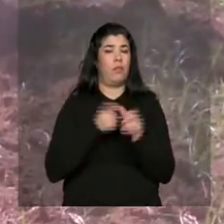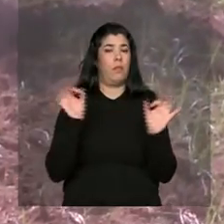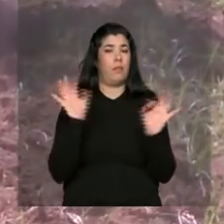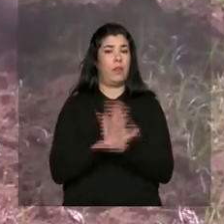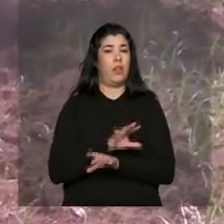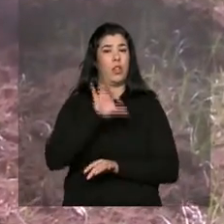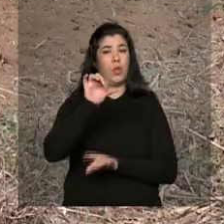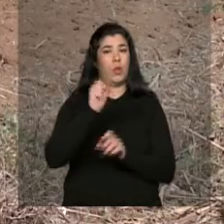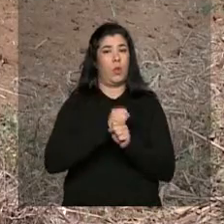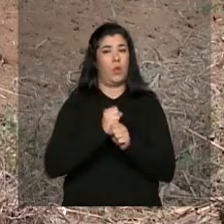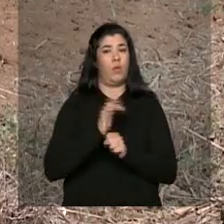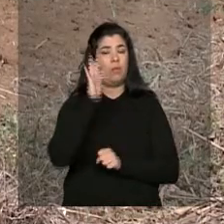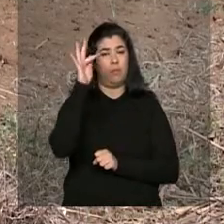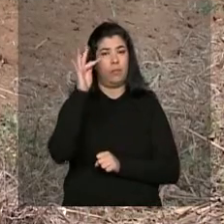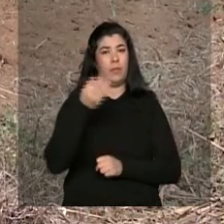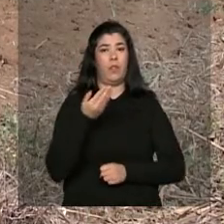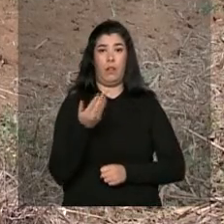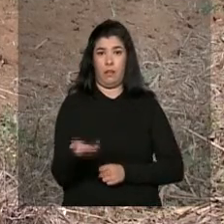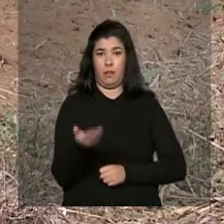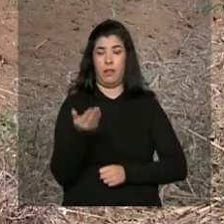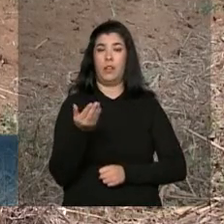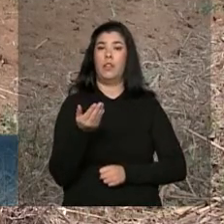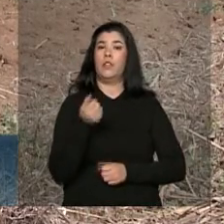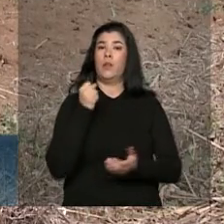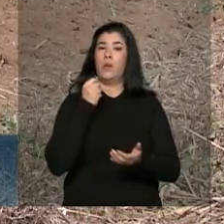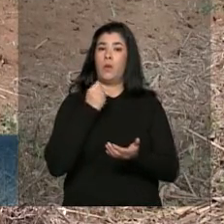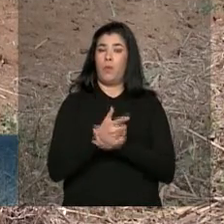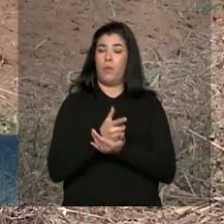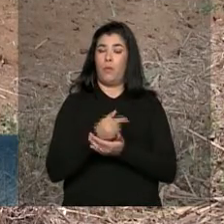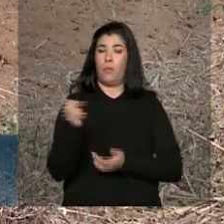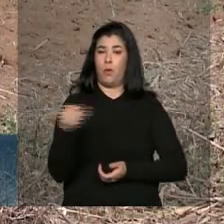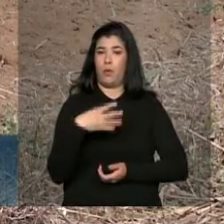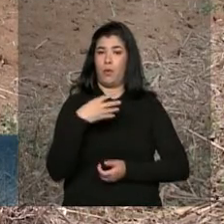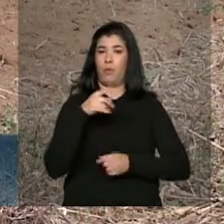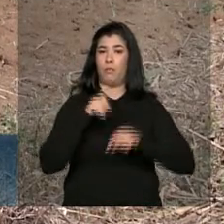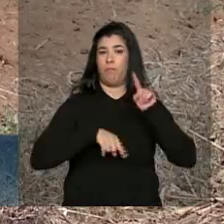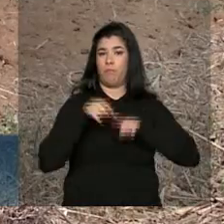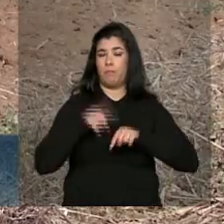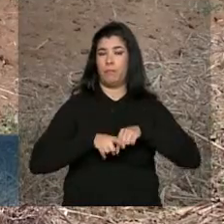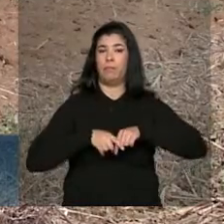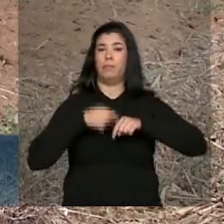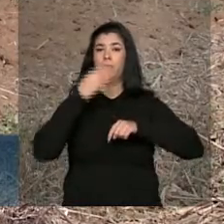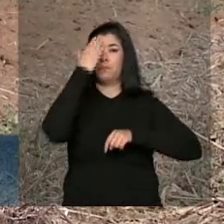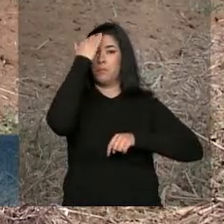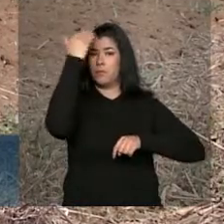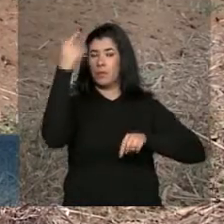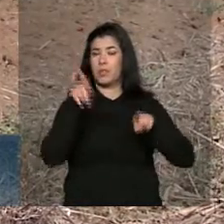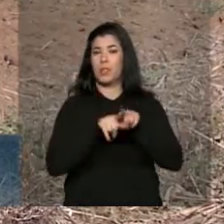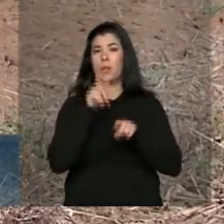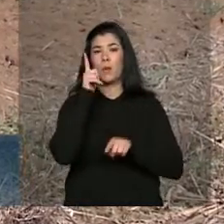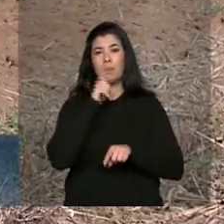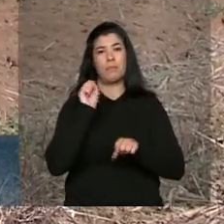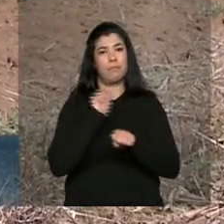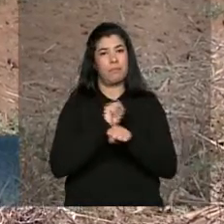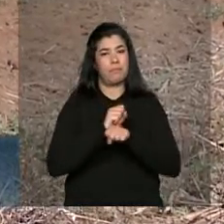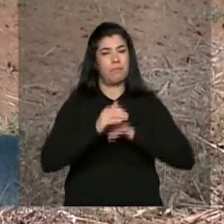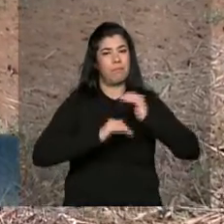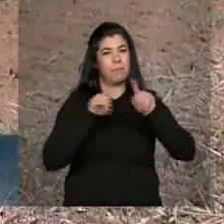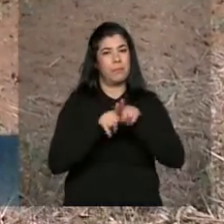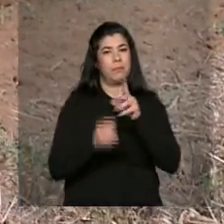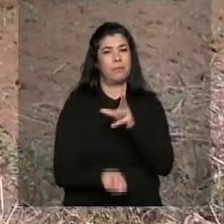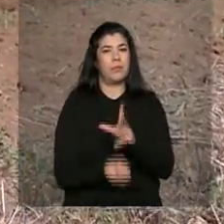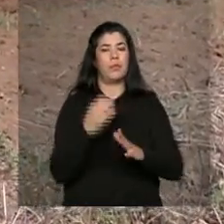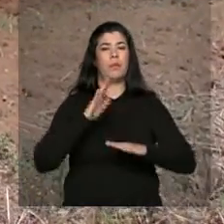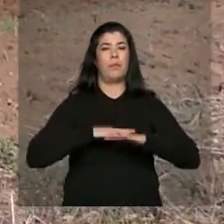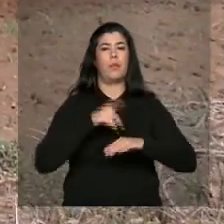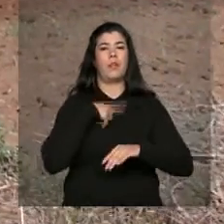de 9 anos. Com investimento em equipamentos mais modernos, o Rony espera ganhar tempo, aumentar a produtividade e